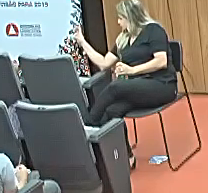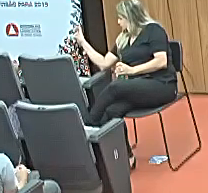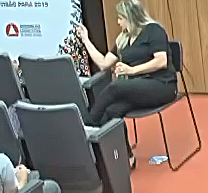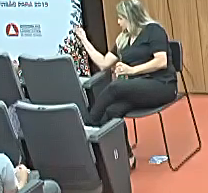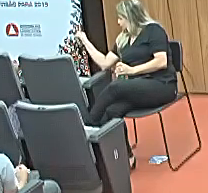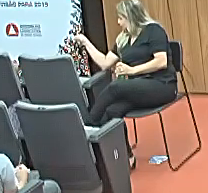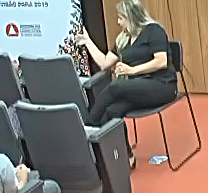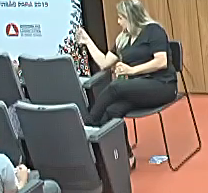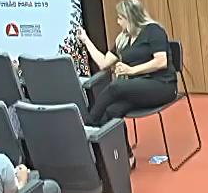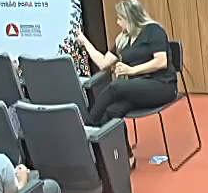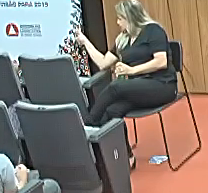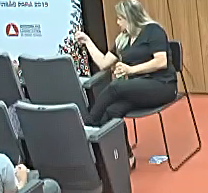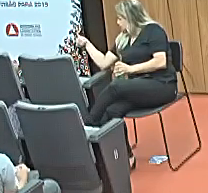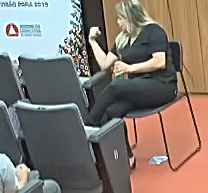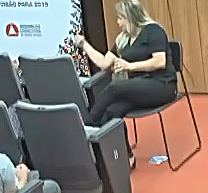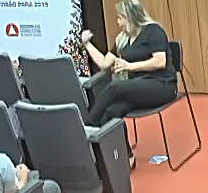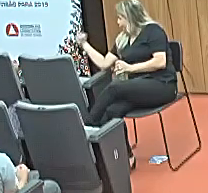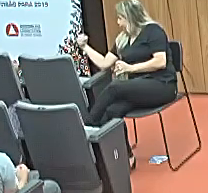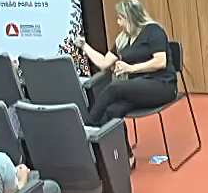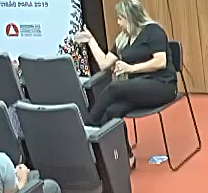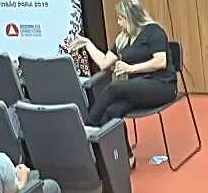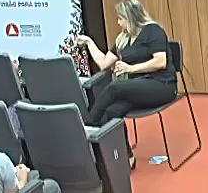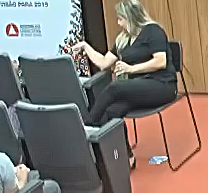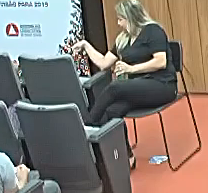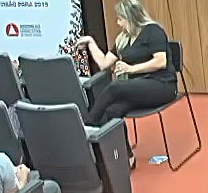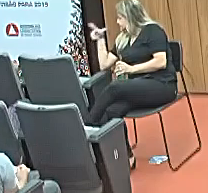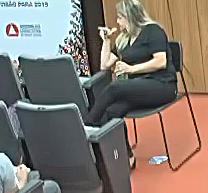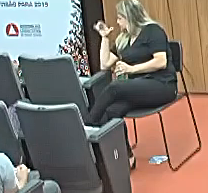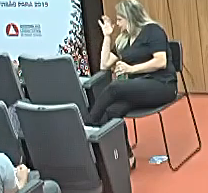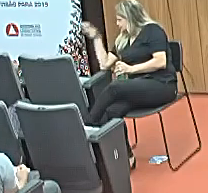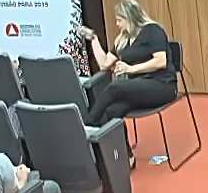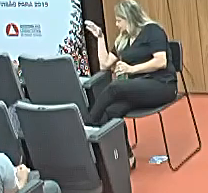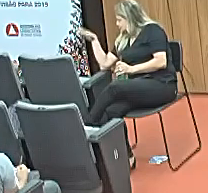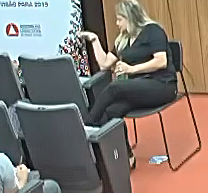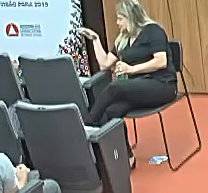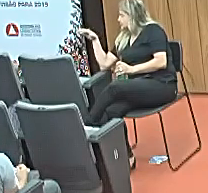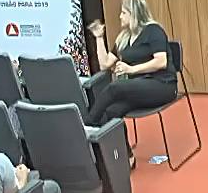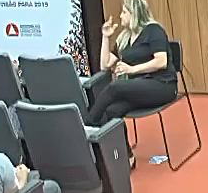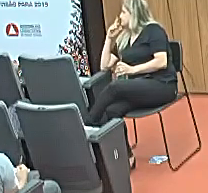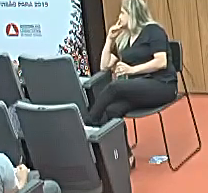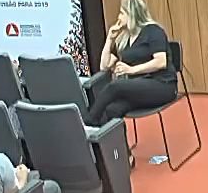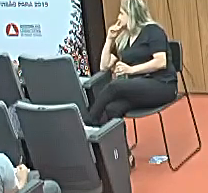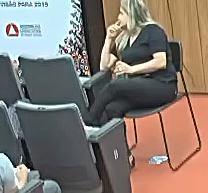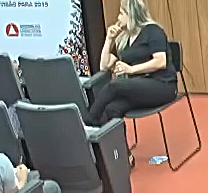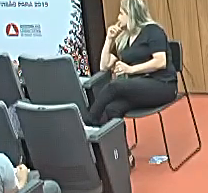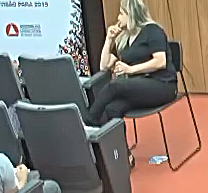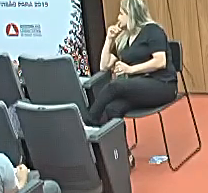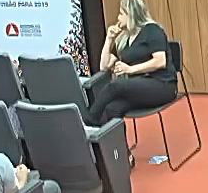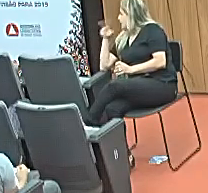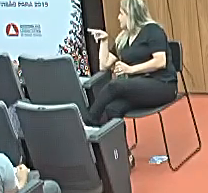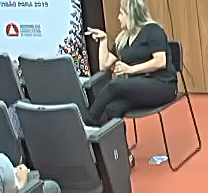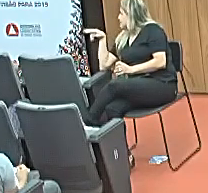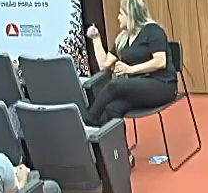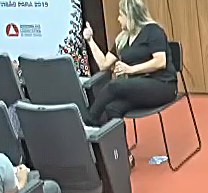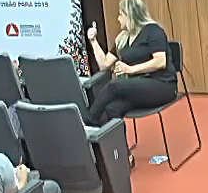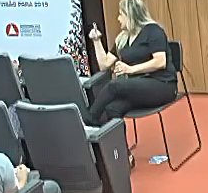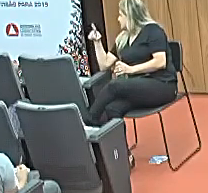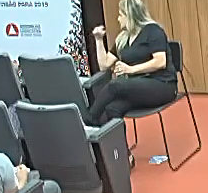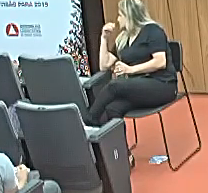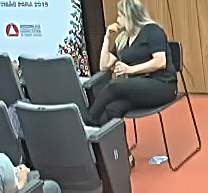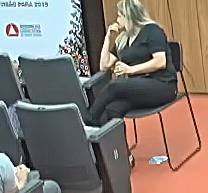de nascente de manutenção da mata ciliar e o estado paga por isso né com recursos do fehidro